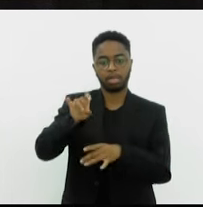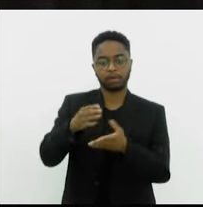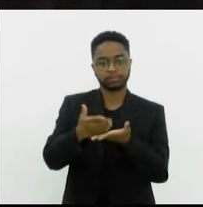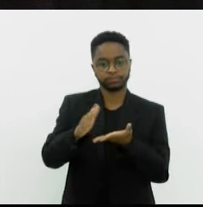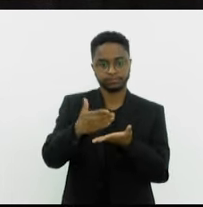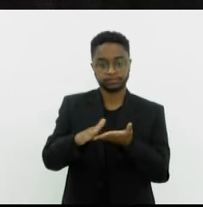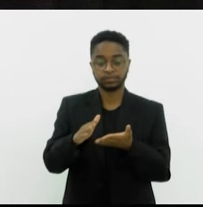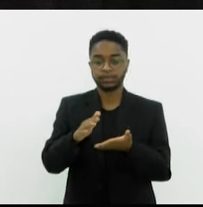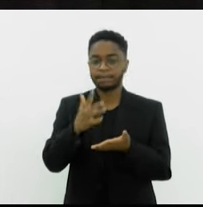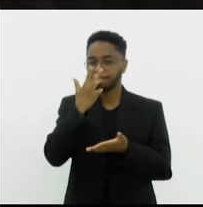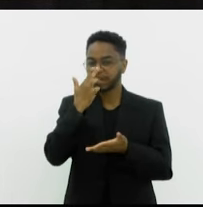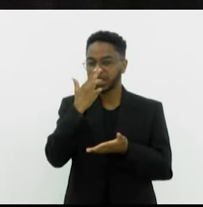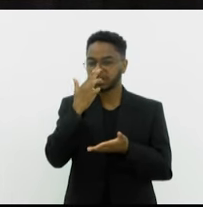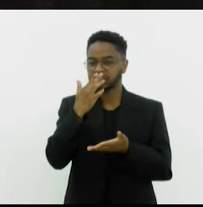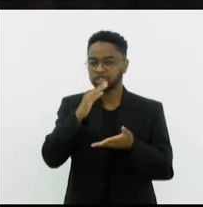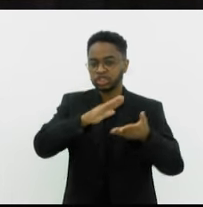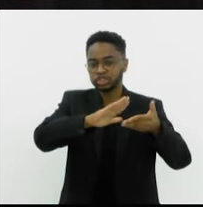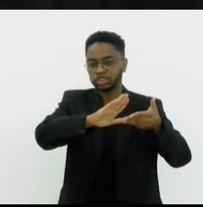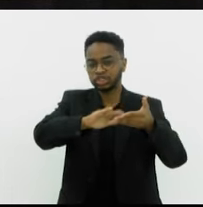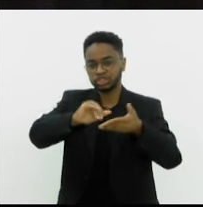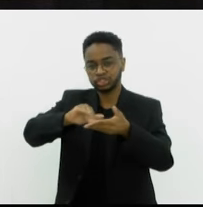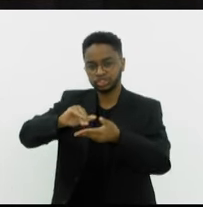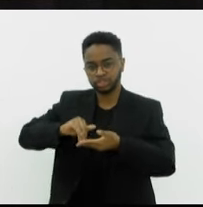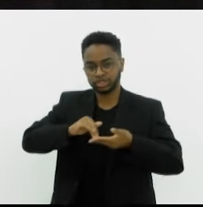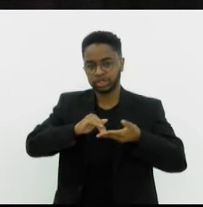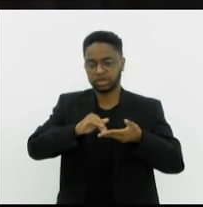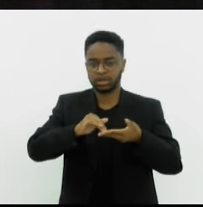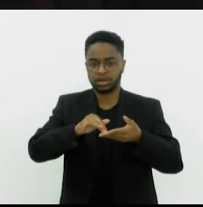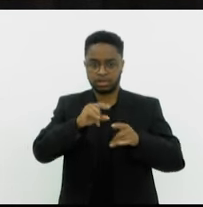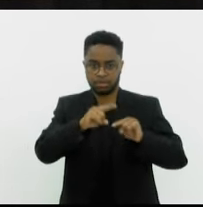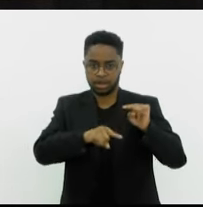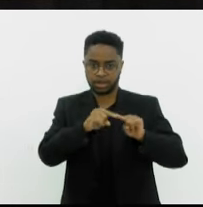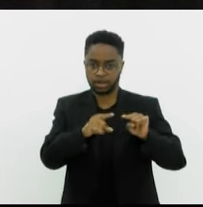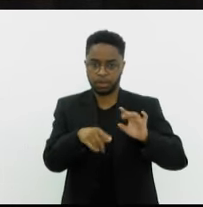como fosse um removedor que serve